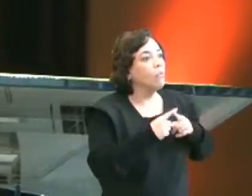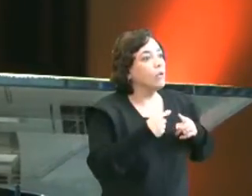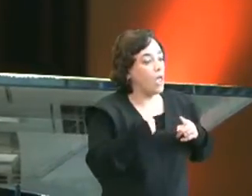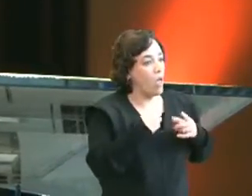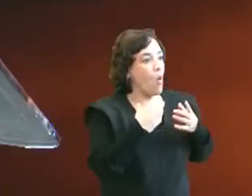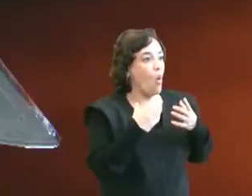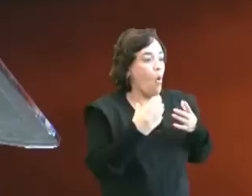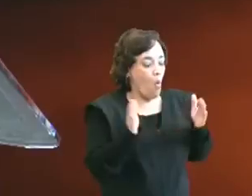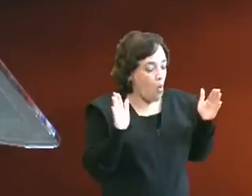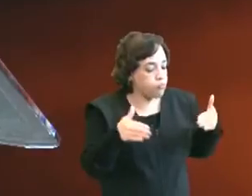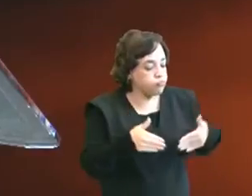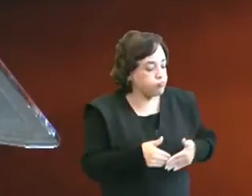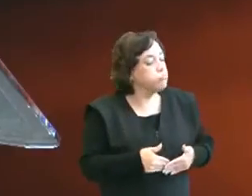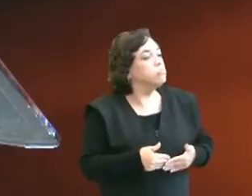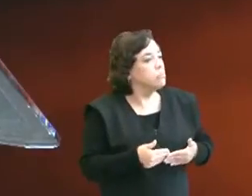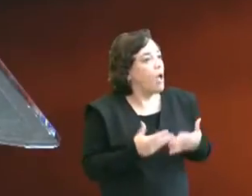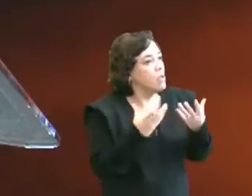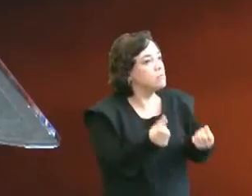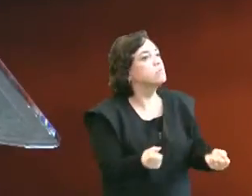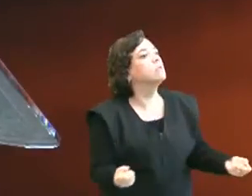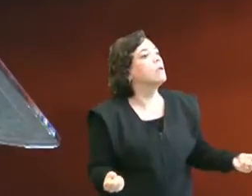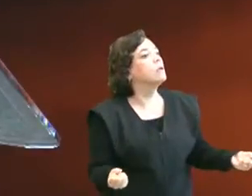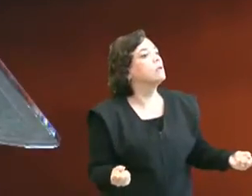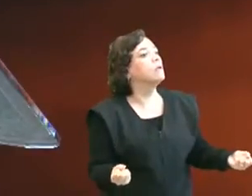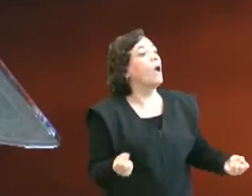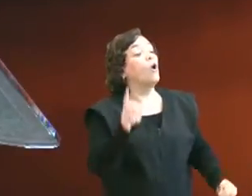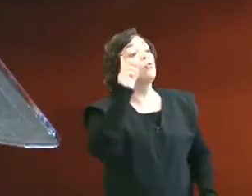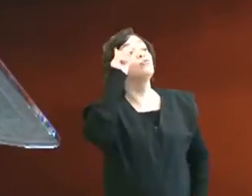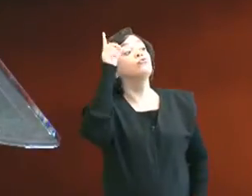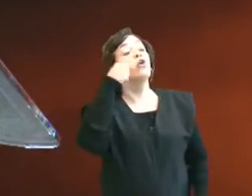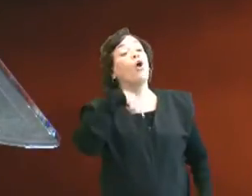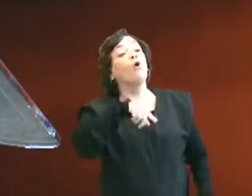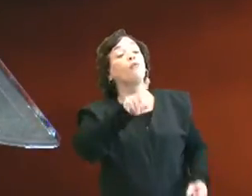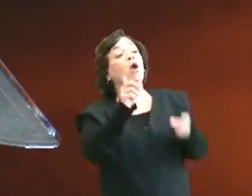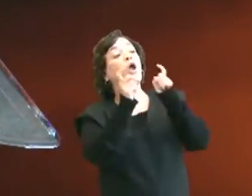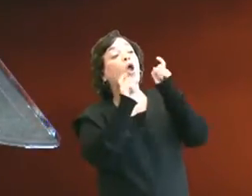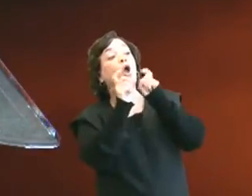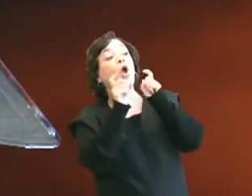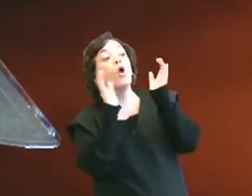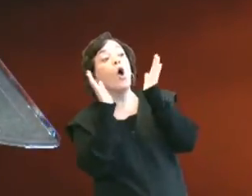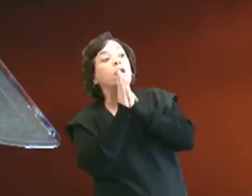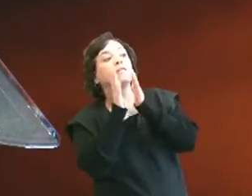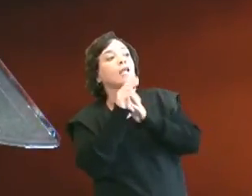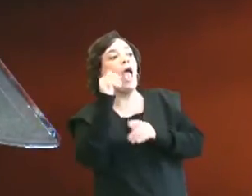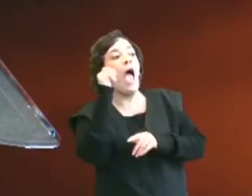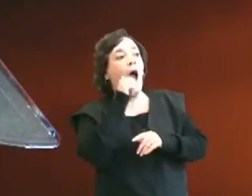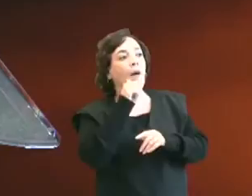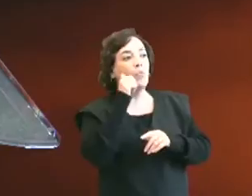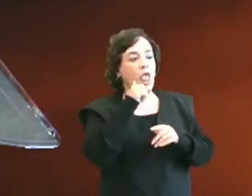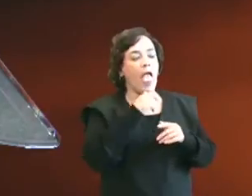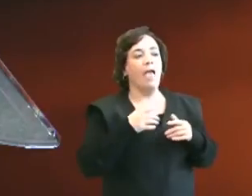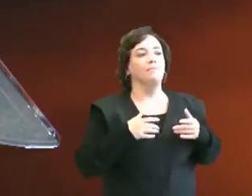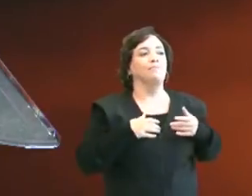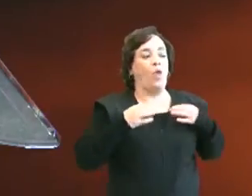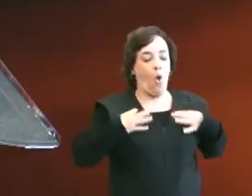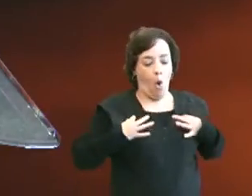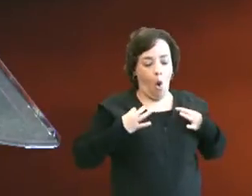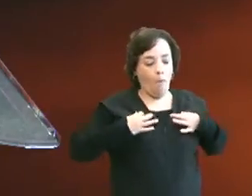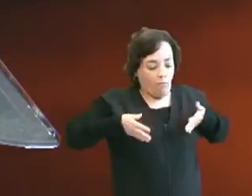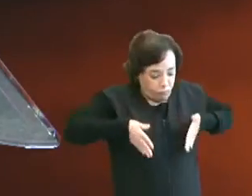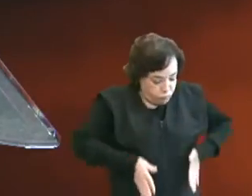Até o dia que eu fui numa reunião de oração. E uma senhora com um saião e com um coque entrou na sala.